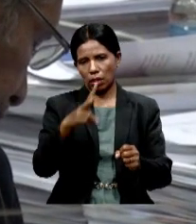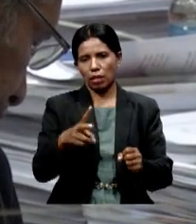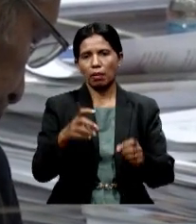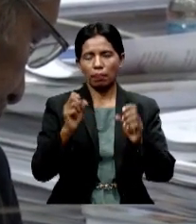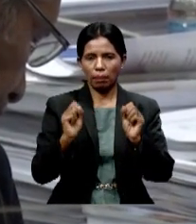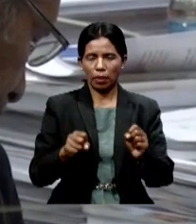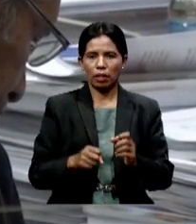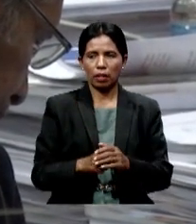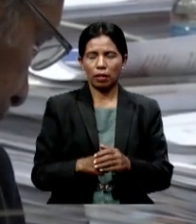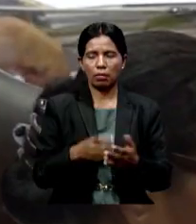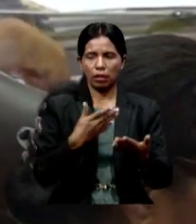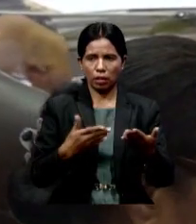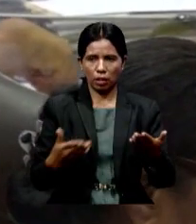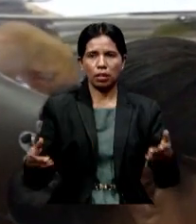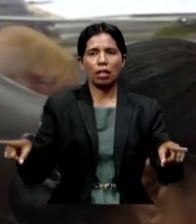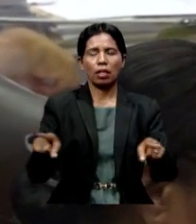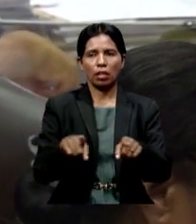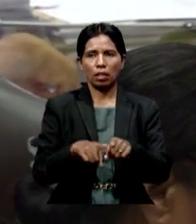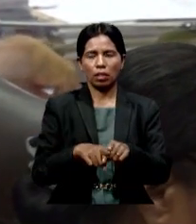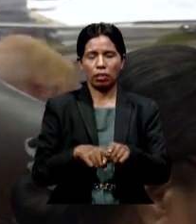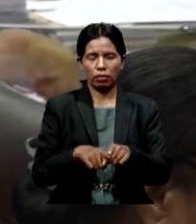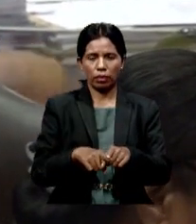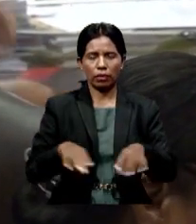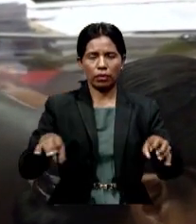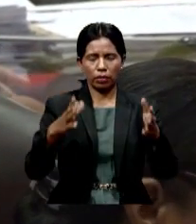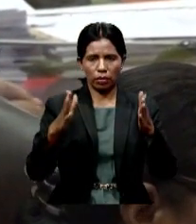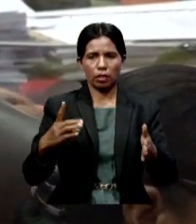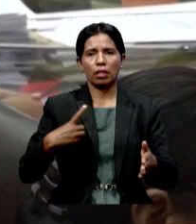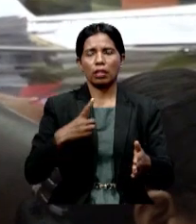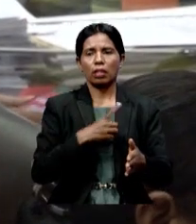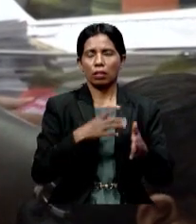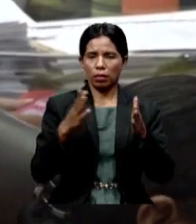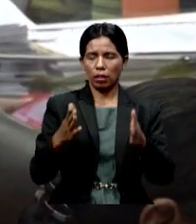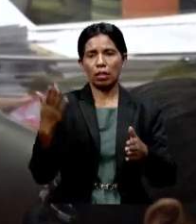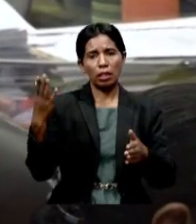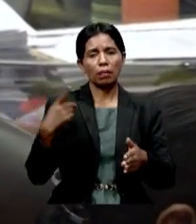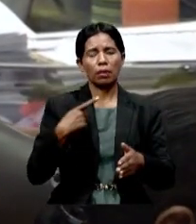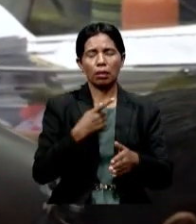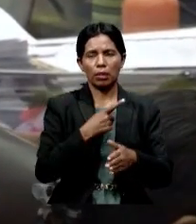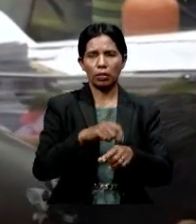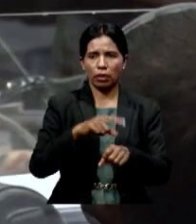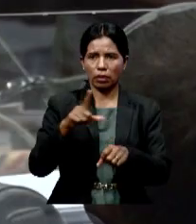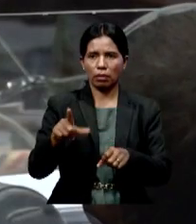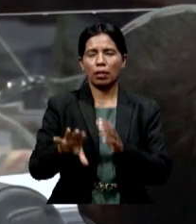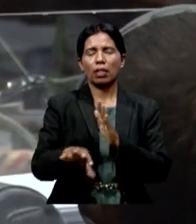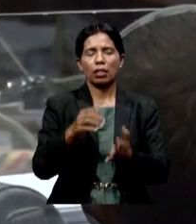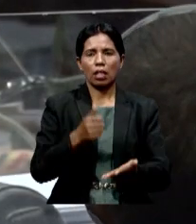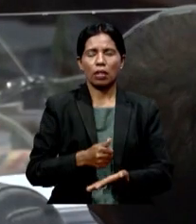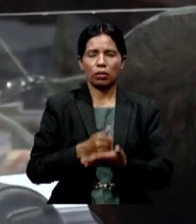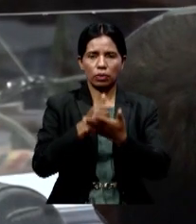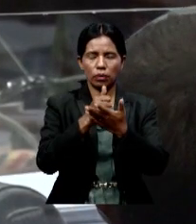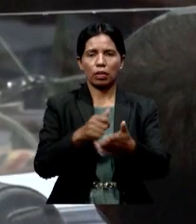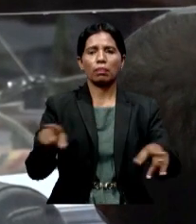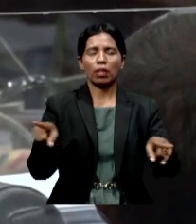pondera sasan Sirá nesa ne para funcionário deputado nebe ia Parlamento Nacional ne bele halo hetan tratamento ira nebe